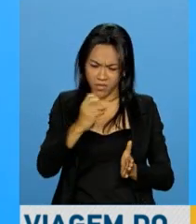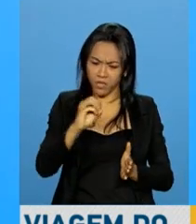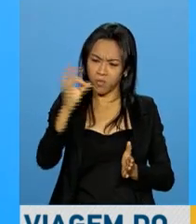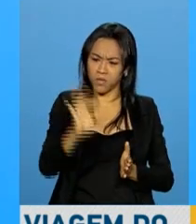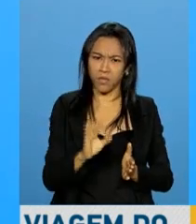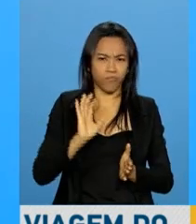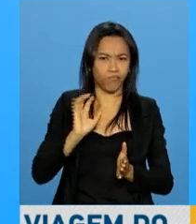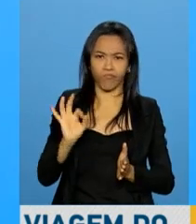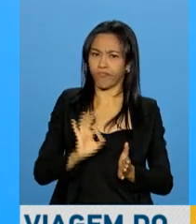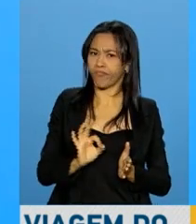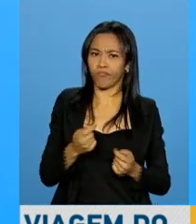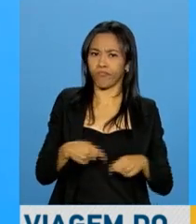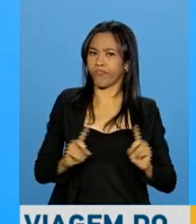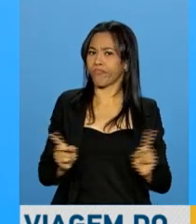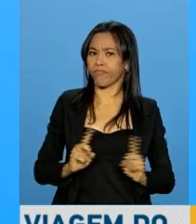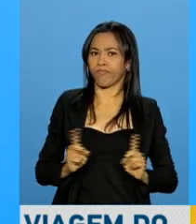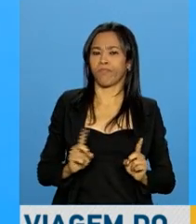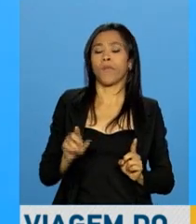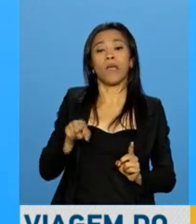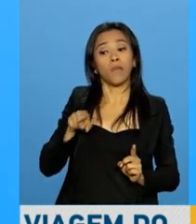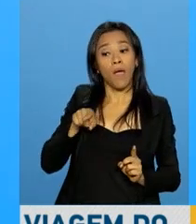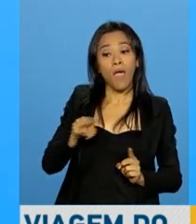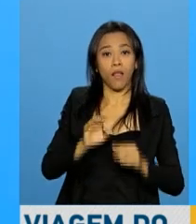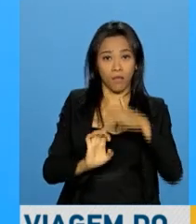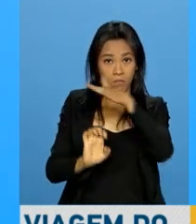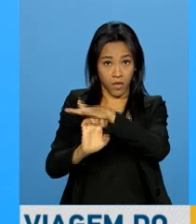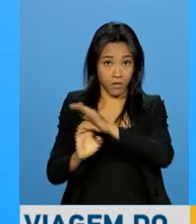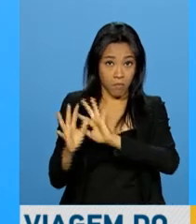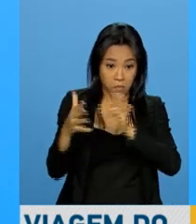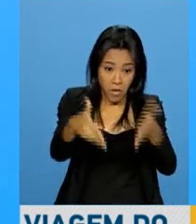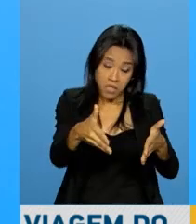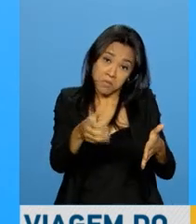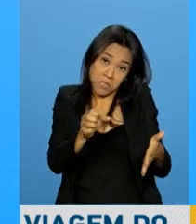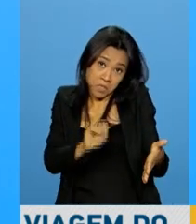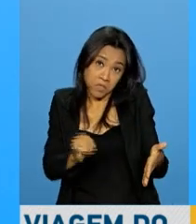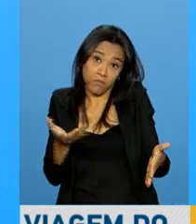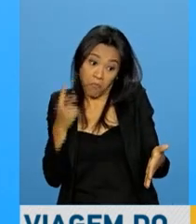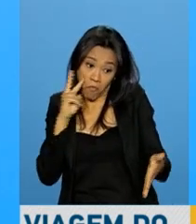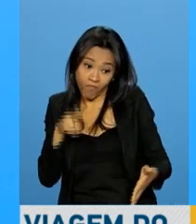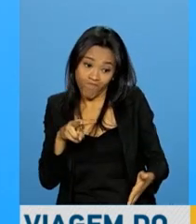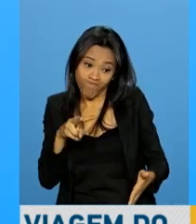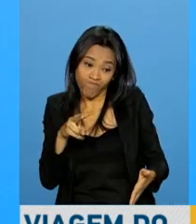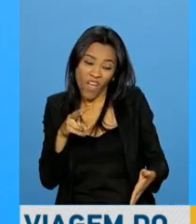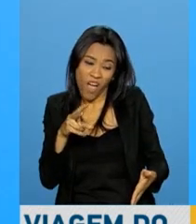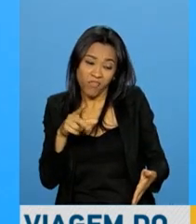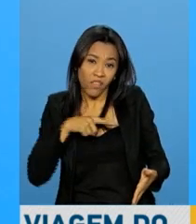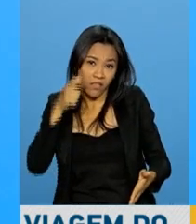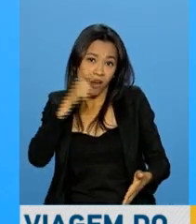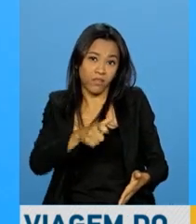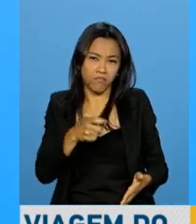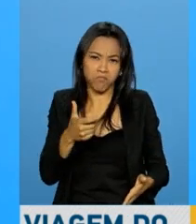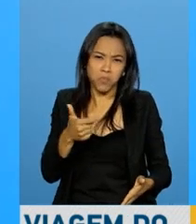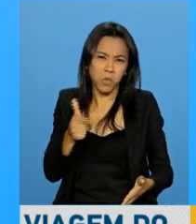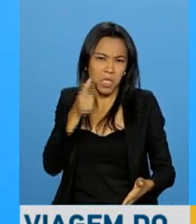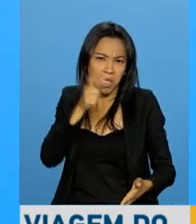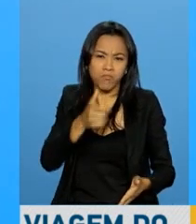a empresa estatal Petrobras participa, se assim o desejar. Portanto, deixamos mais livre